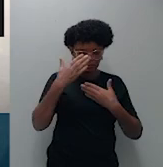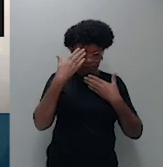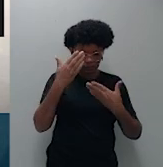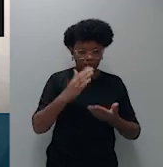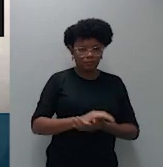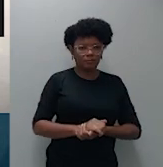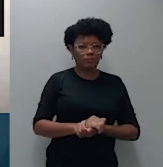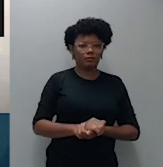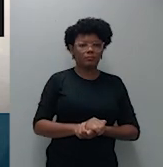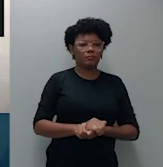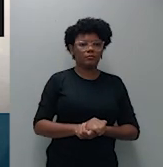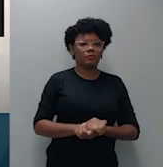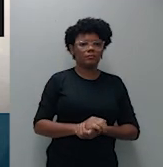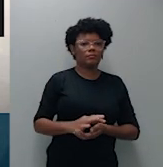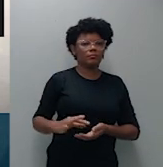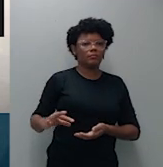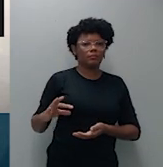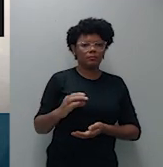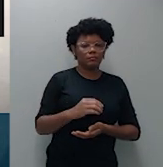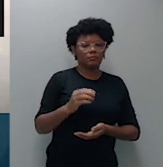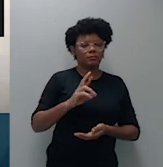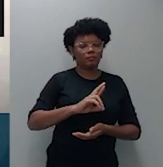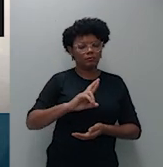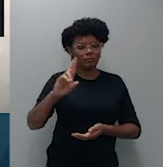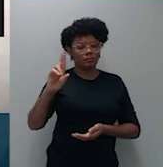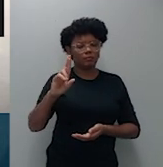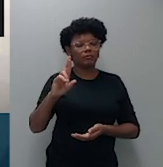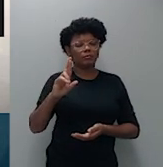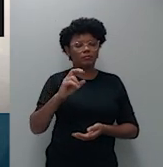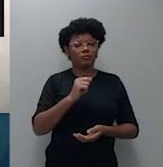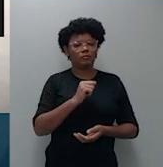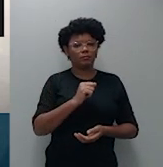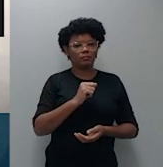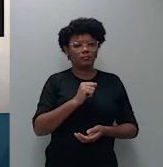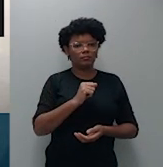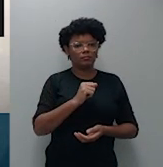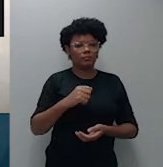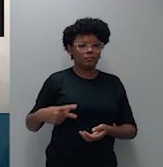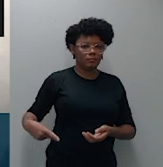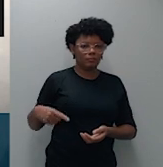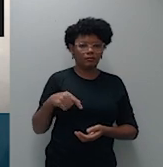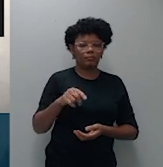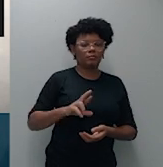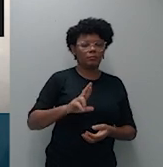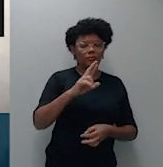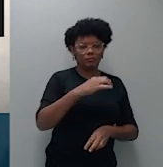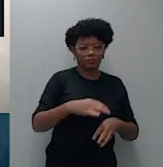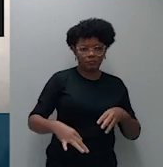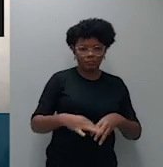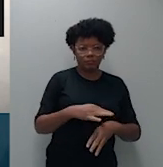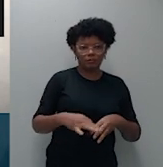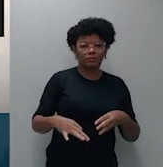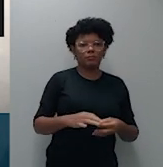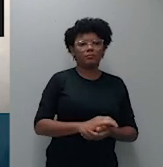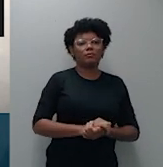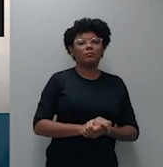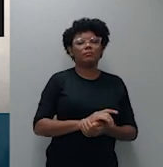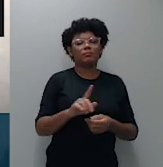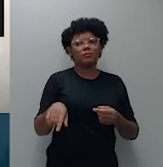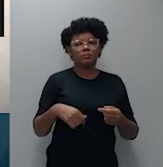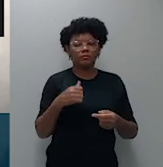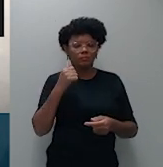Obrigado presidente do Senhor Ministro Presidente até lentíssimo senhor Ministro relator